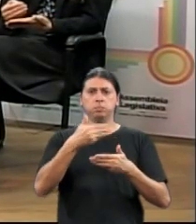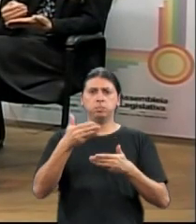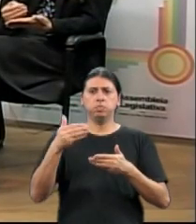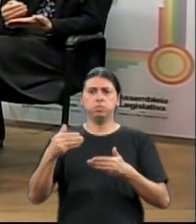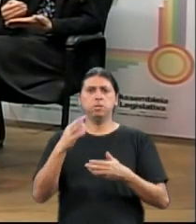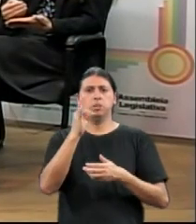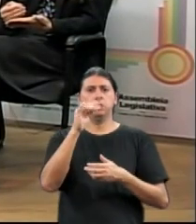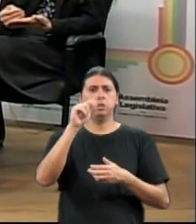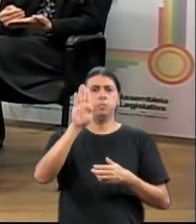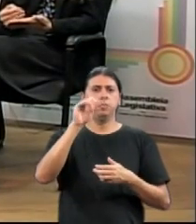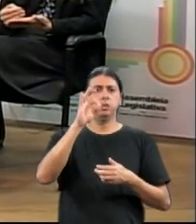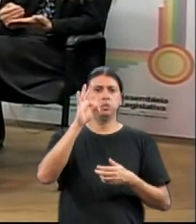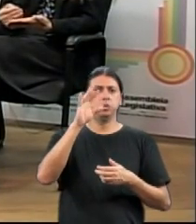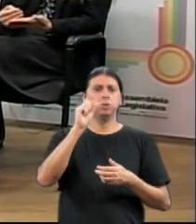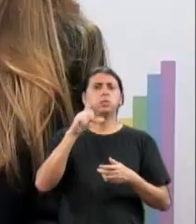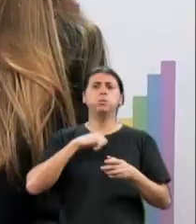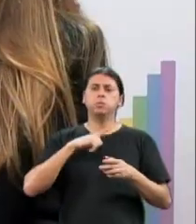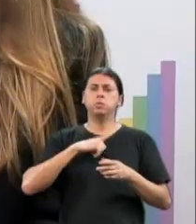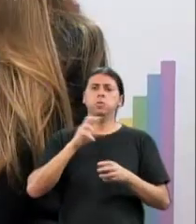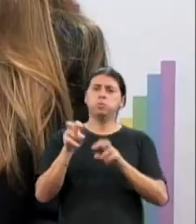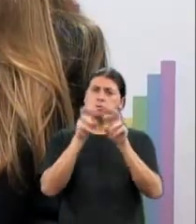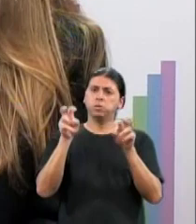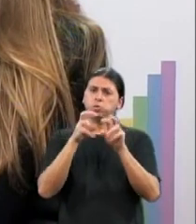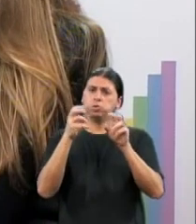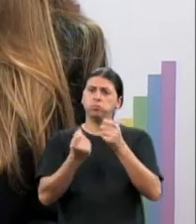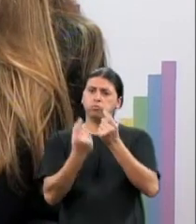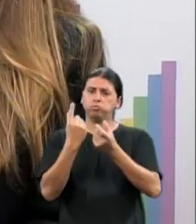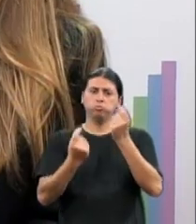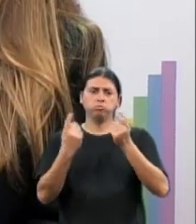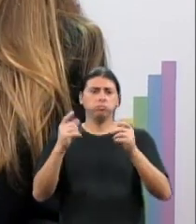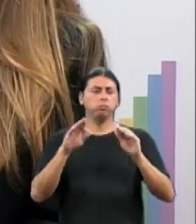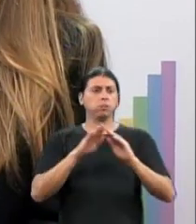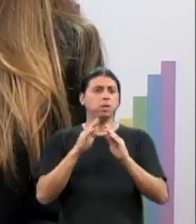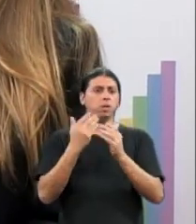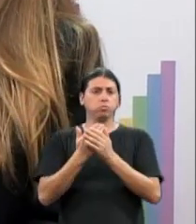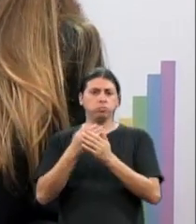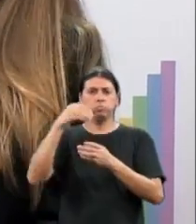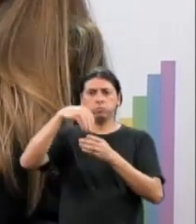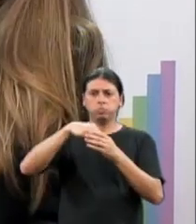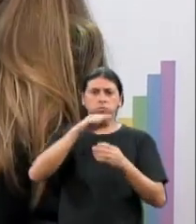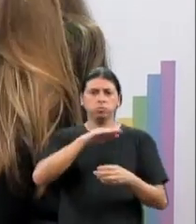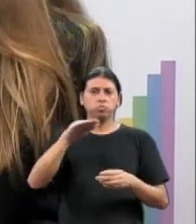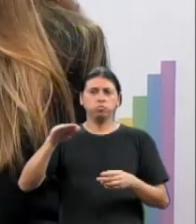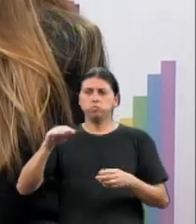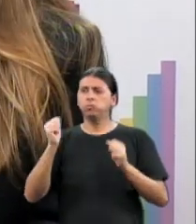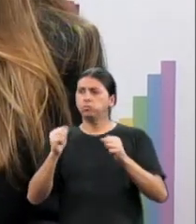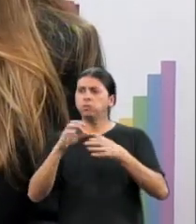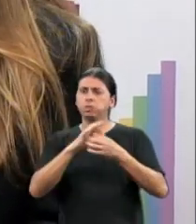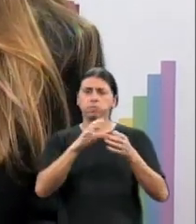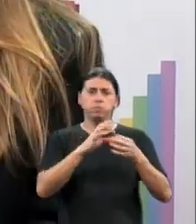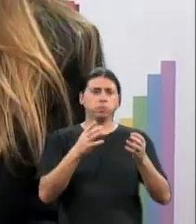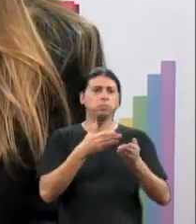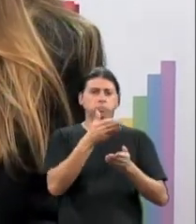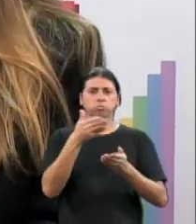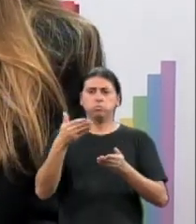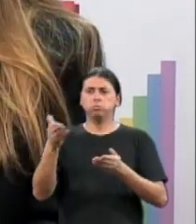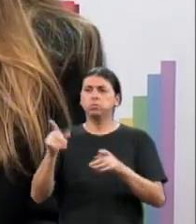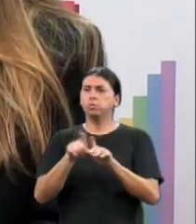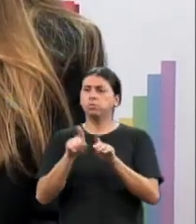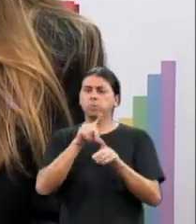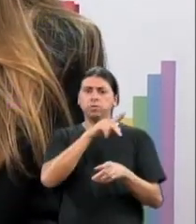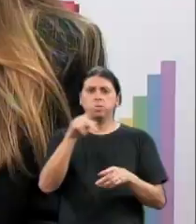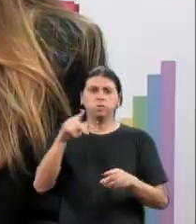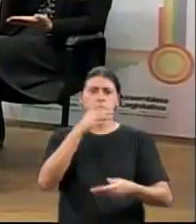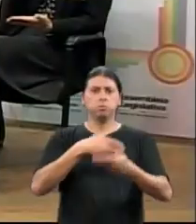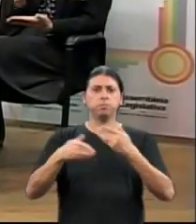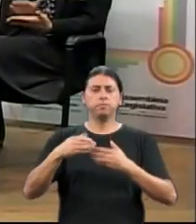né, do computador, um computador por aluno, não só para tablets, não só para aluno, mas também para professor. Isso